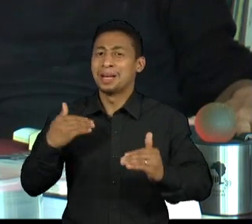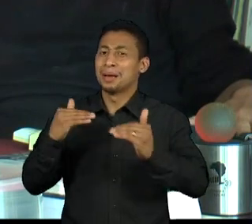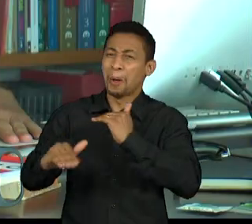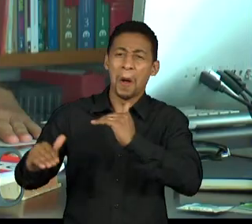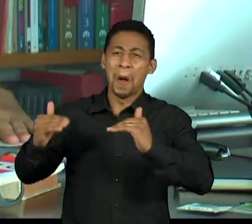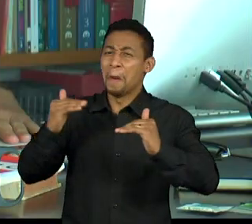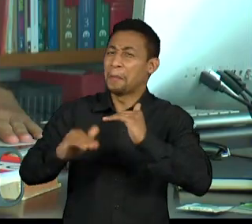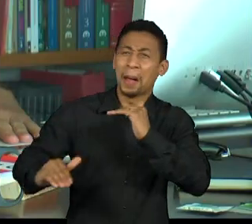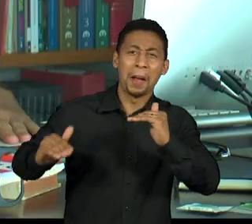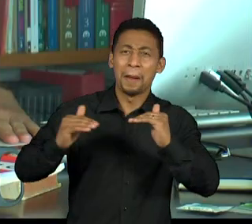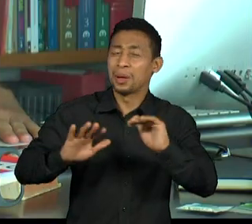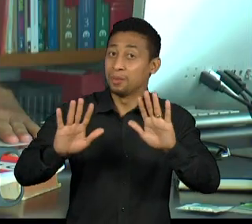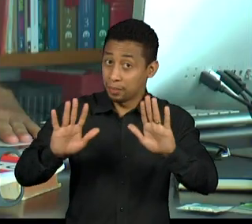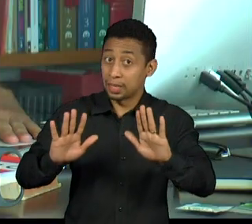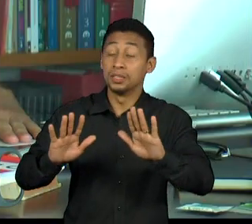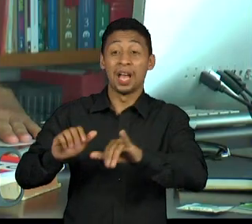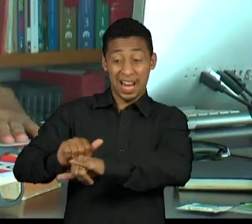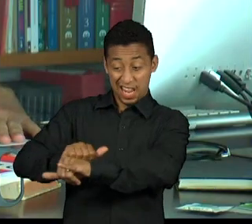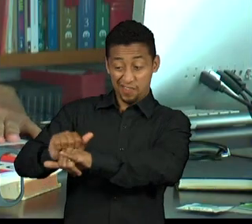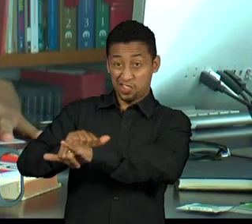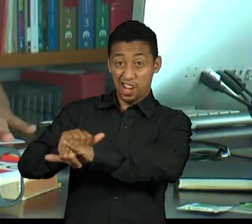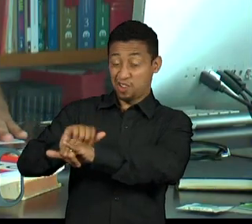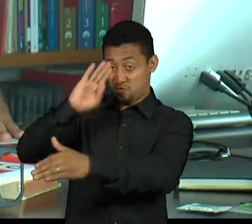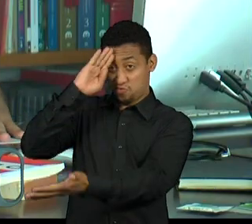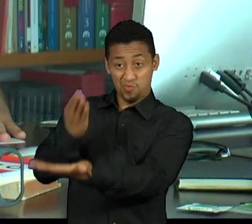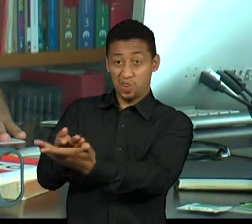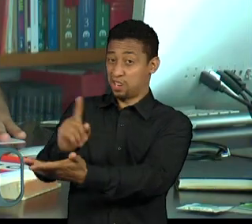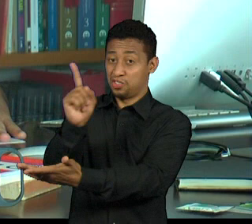não comprei a Lava Jato nunca. Eu jamais